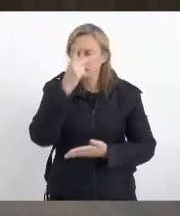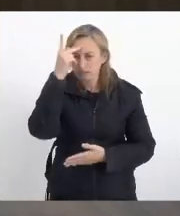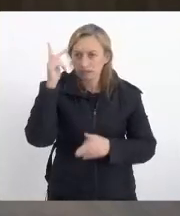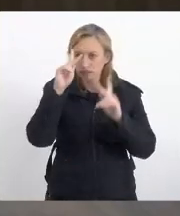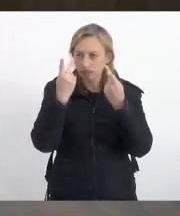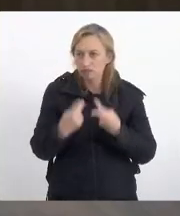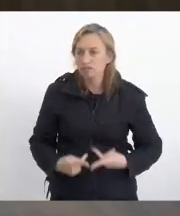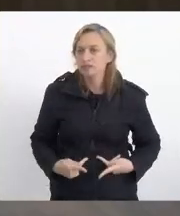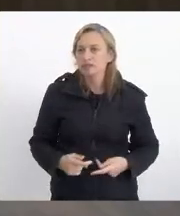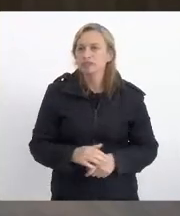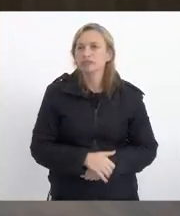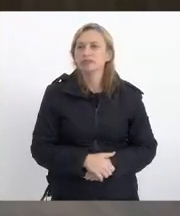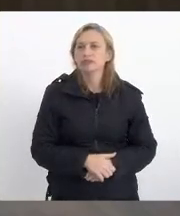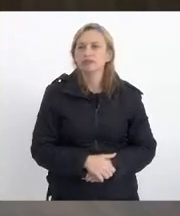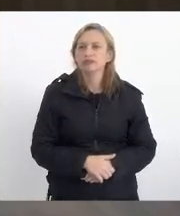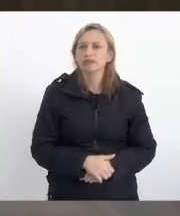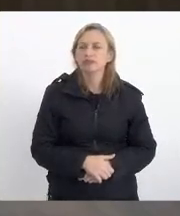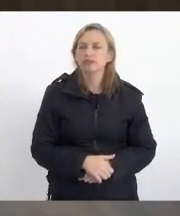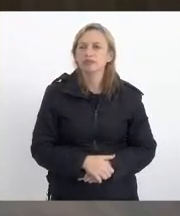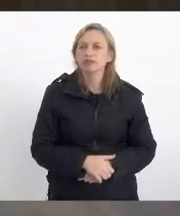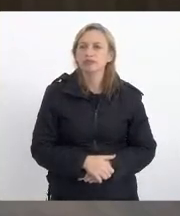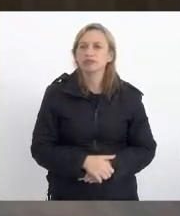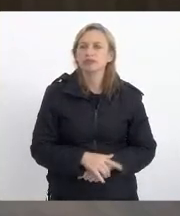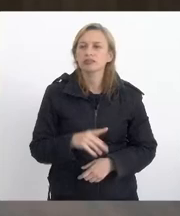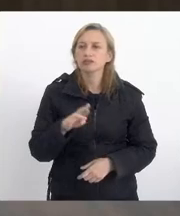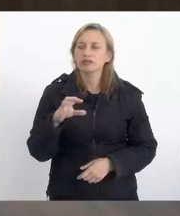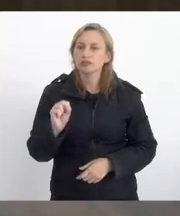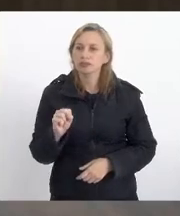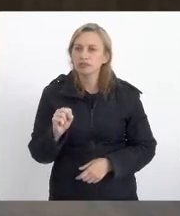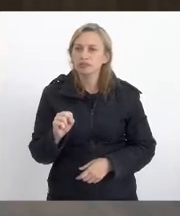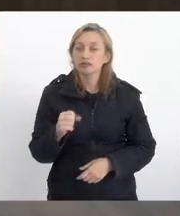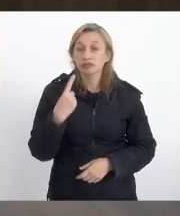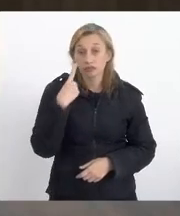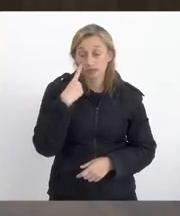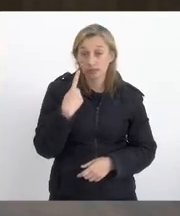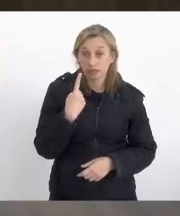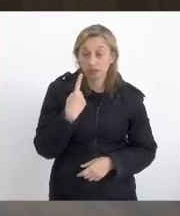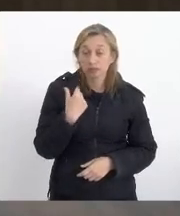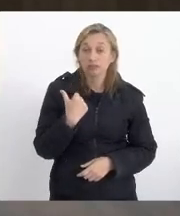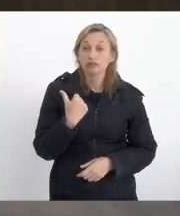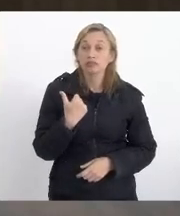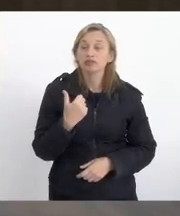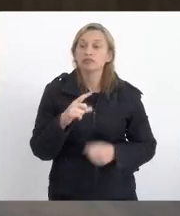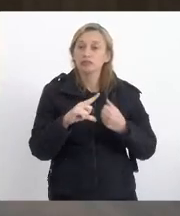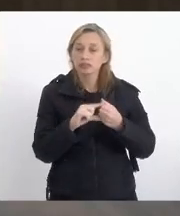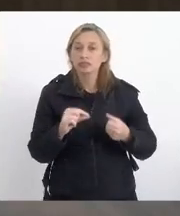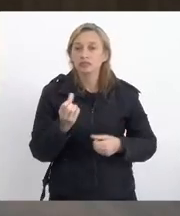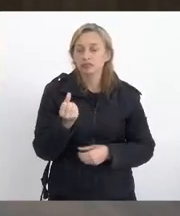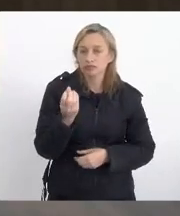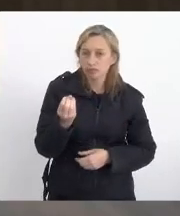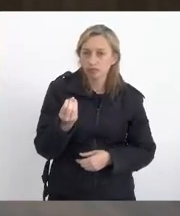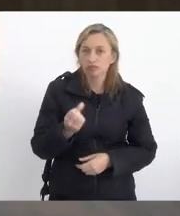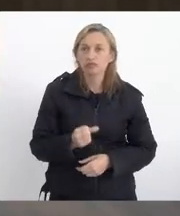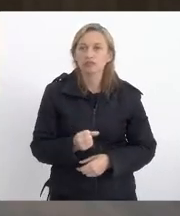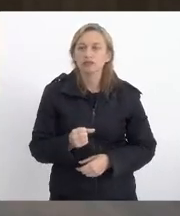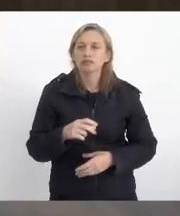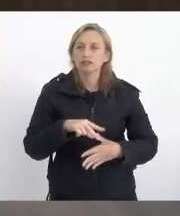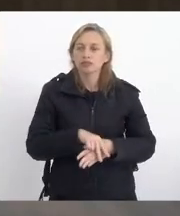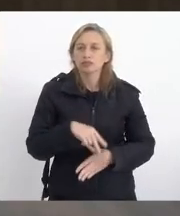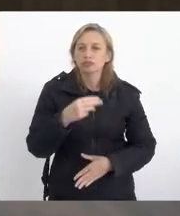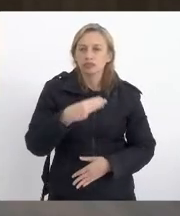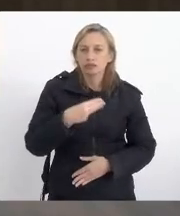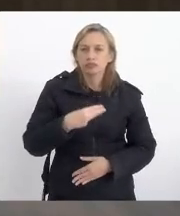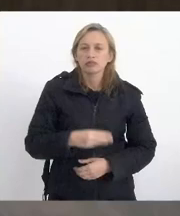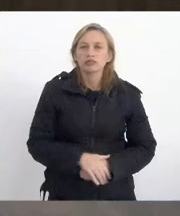humana, bem como as cláusulas pétreas previstas no artigo 60, inciso